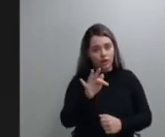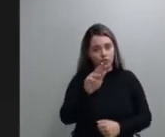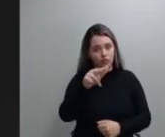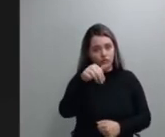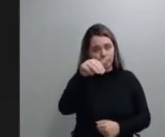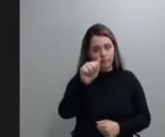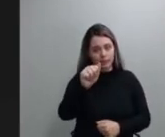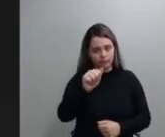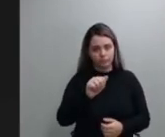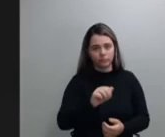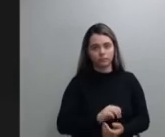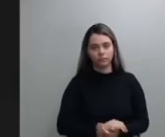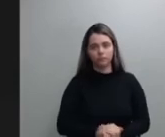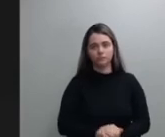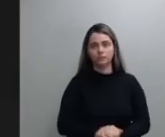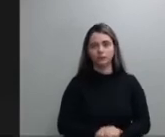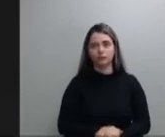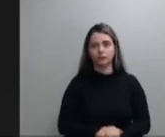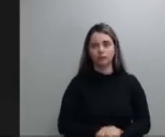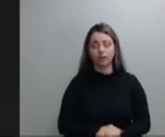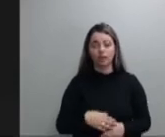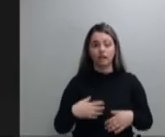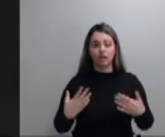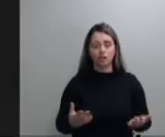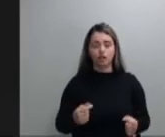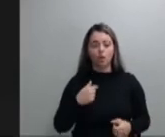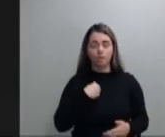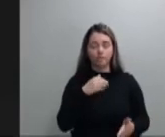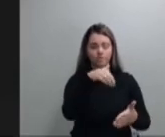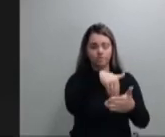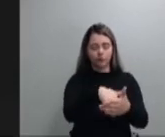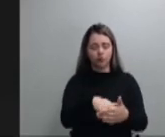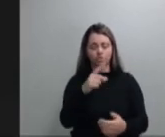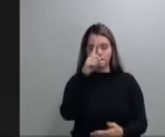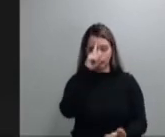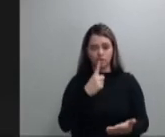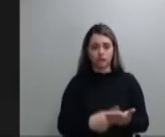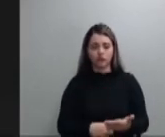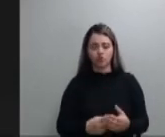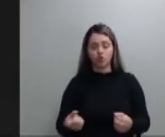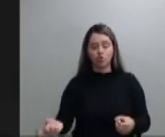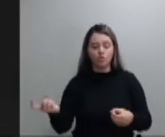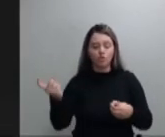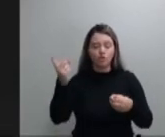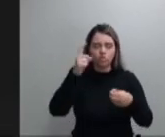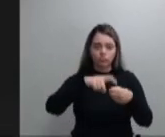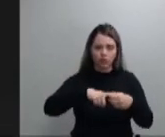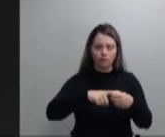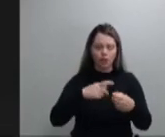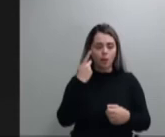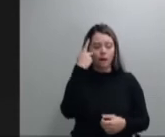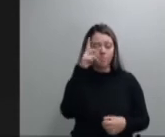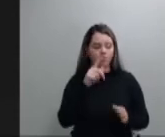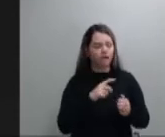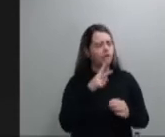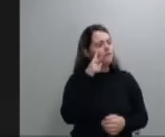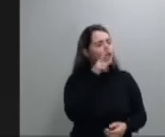daí porque o meu voto está no sentido de voltar lá para eles apreciarem isso e dizerem